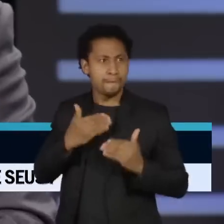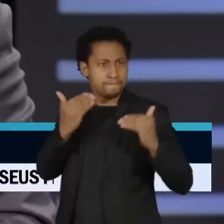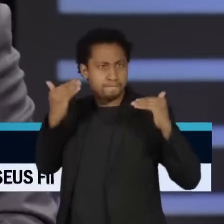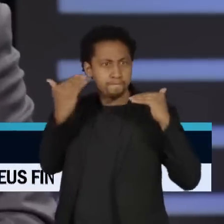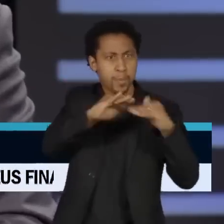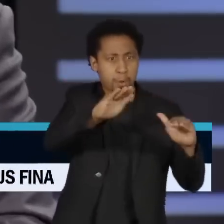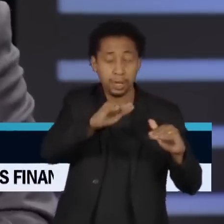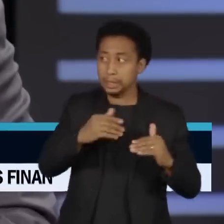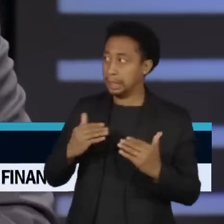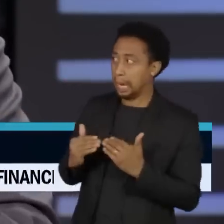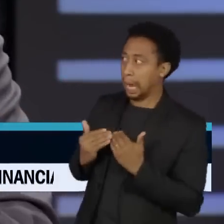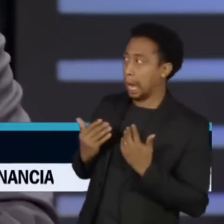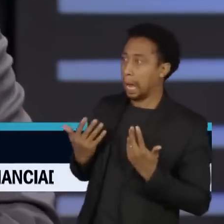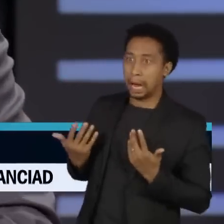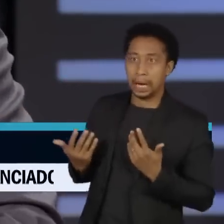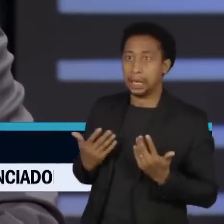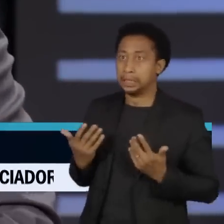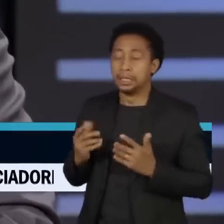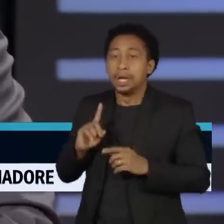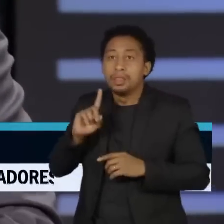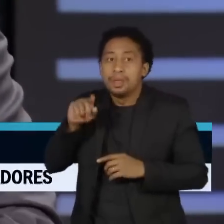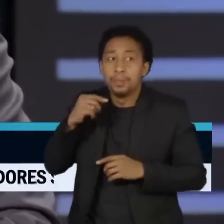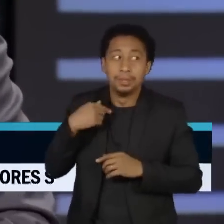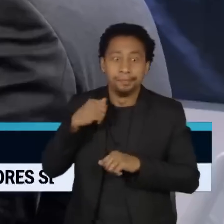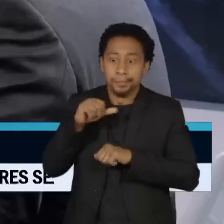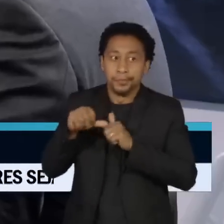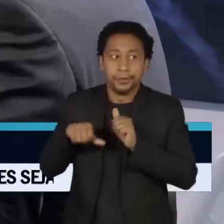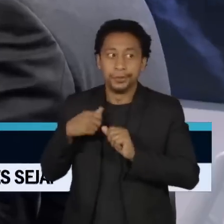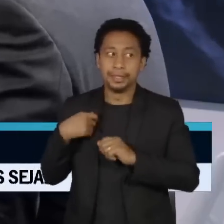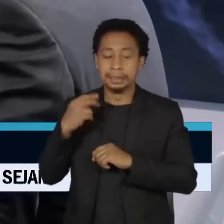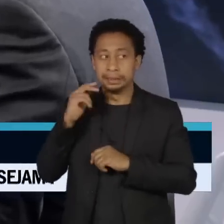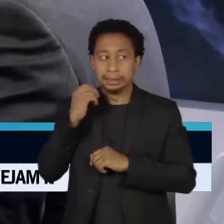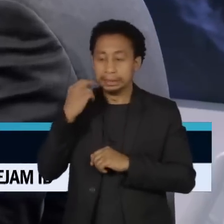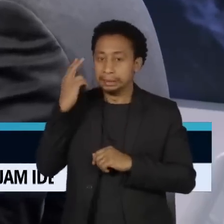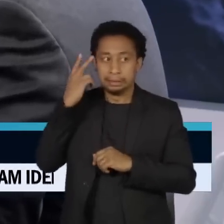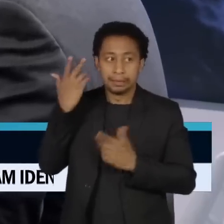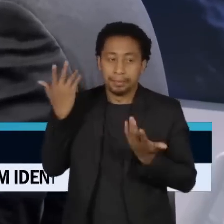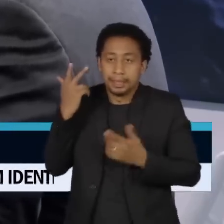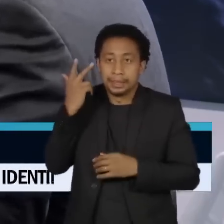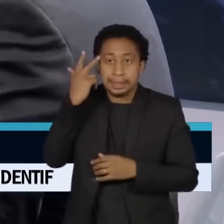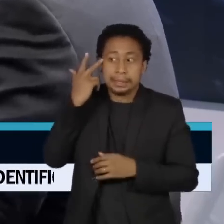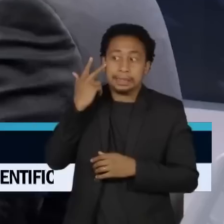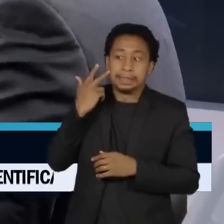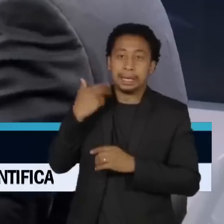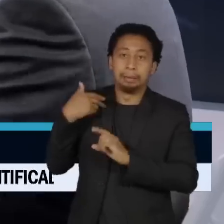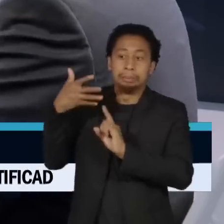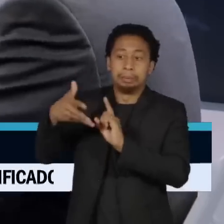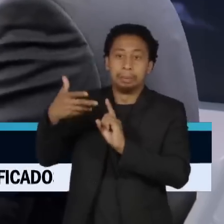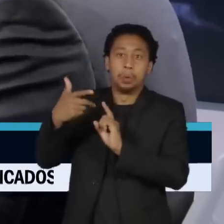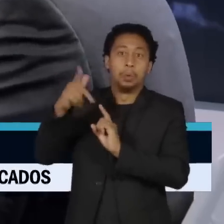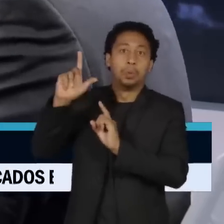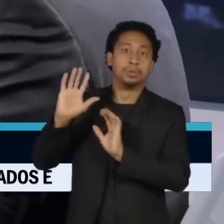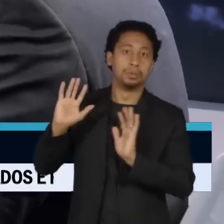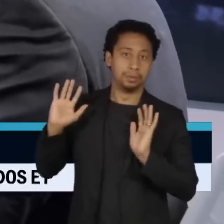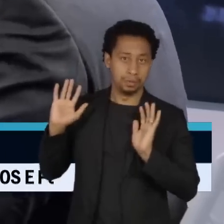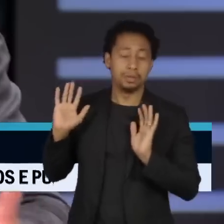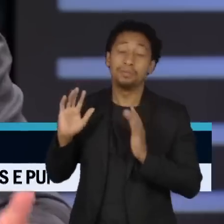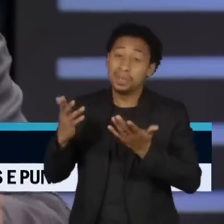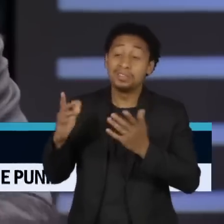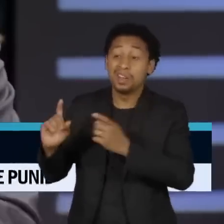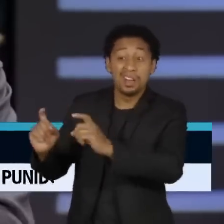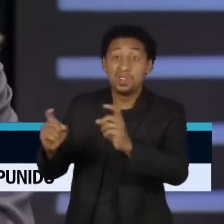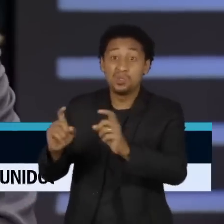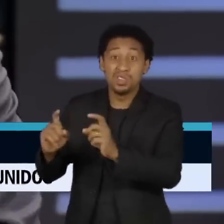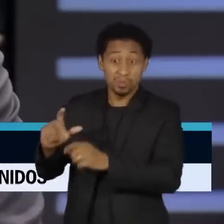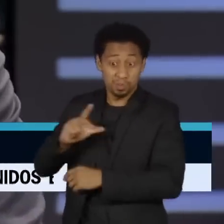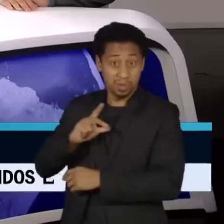Bolsonaro, e aí, se borrando de medo, foi alterando as posições, foi alterando os depoimentos. Só que ficou o quê? Ficou essa reunião